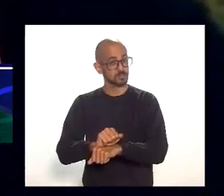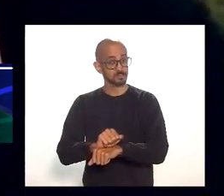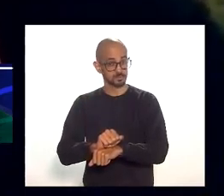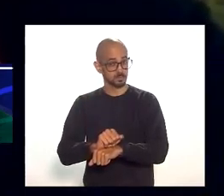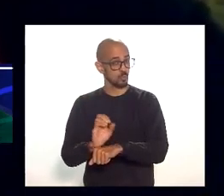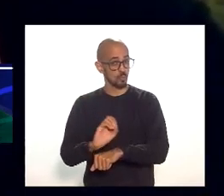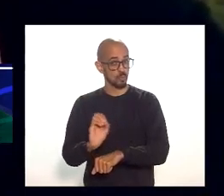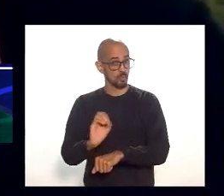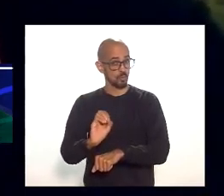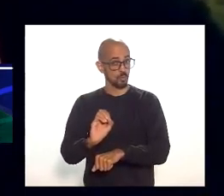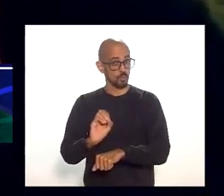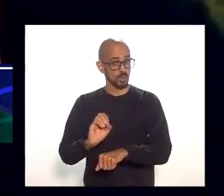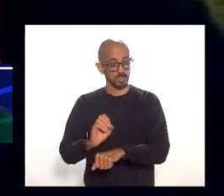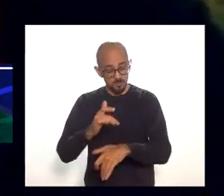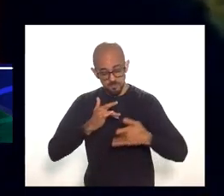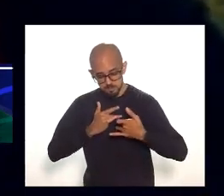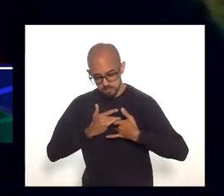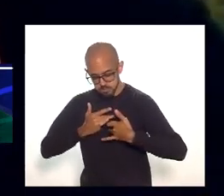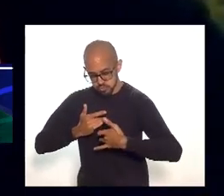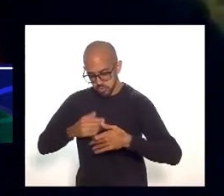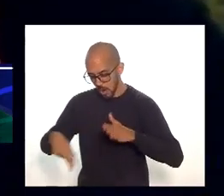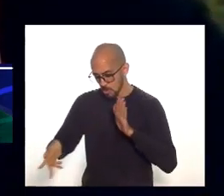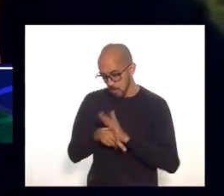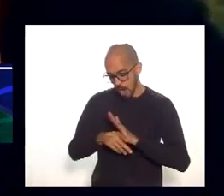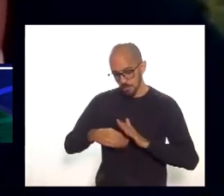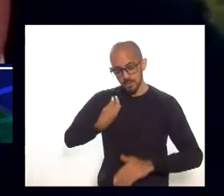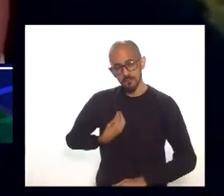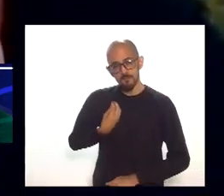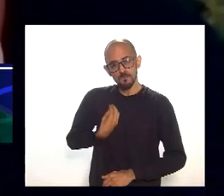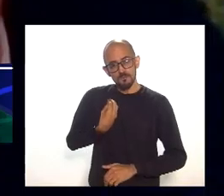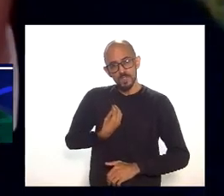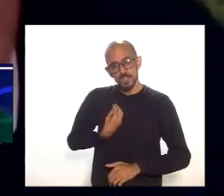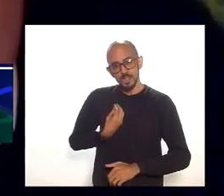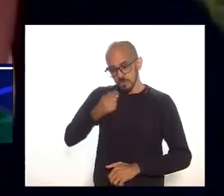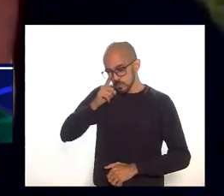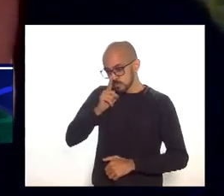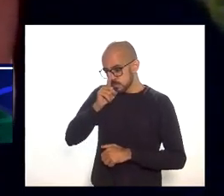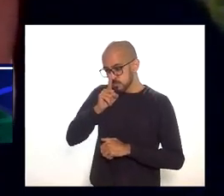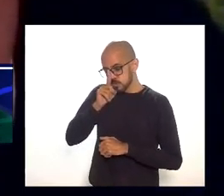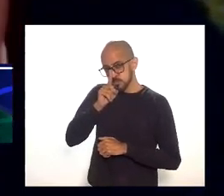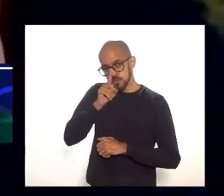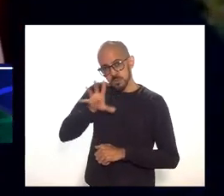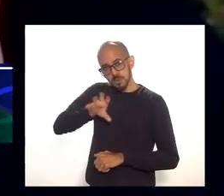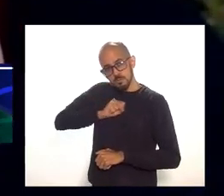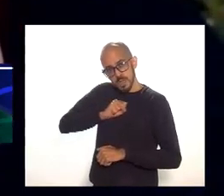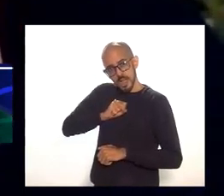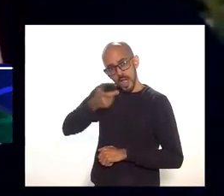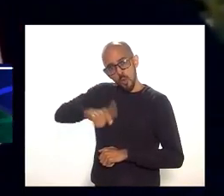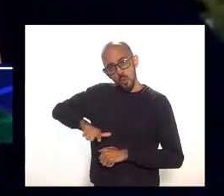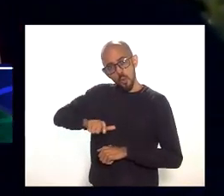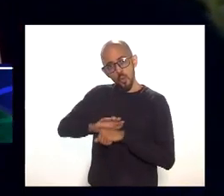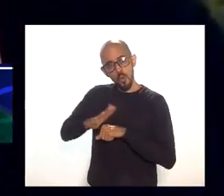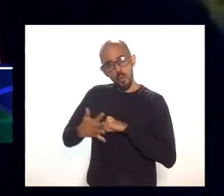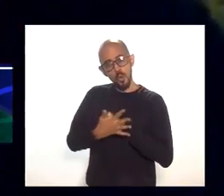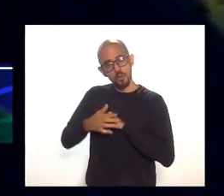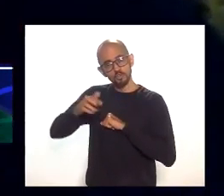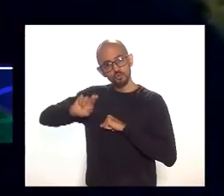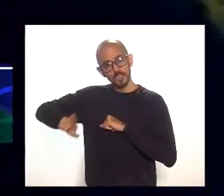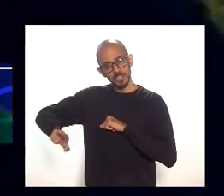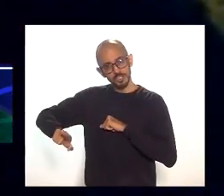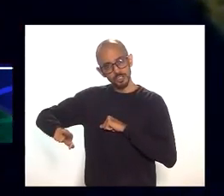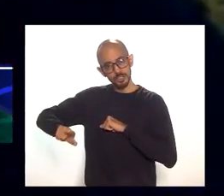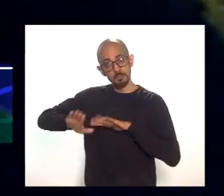Inclusive, dando as suas próprias vidas, se arriscando cada vez mais essas novas cepas que se apresentam.